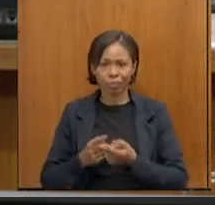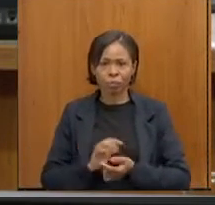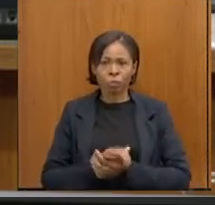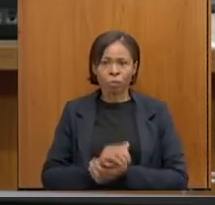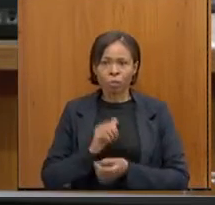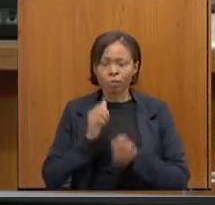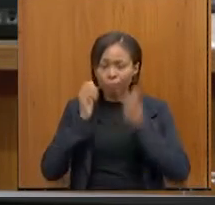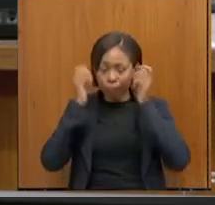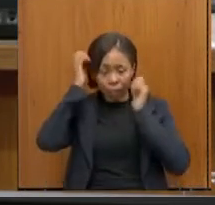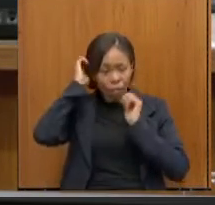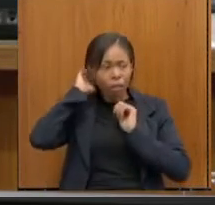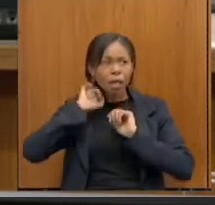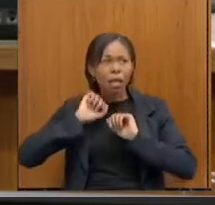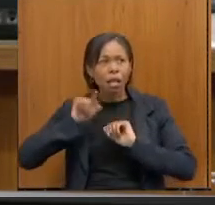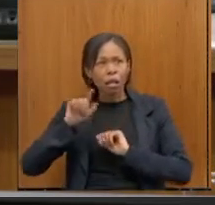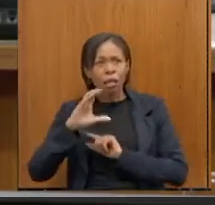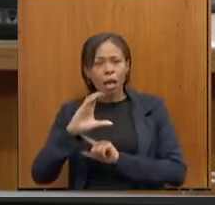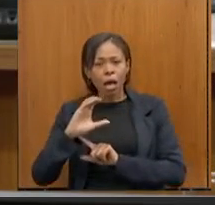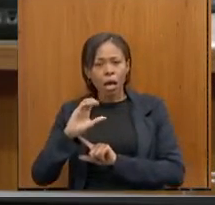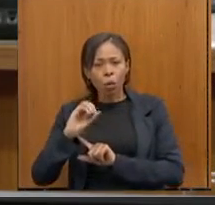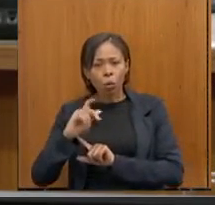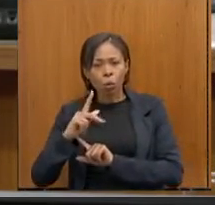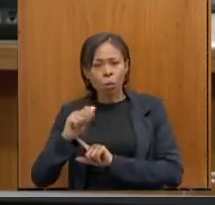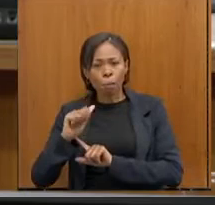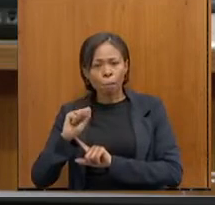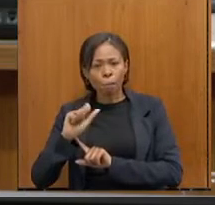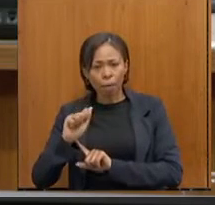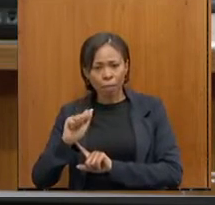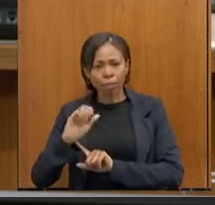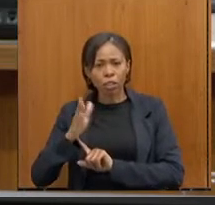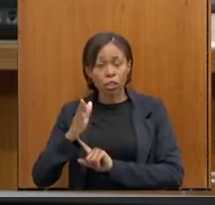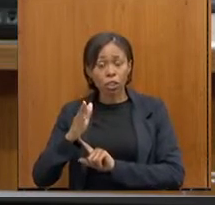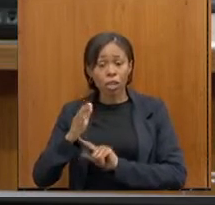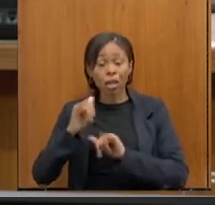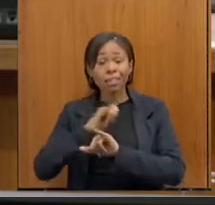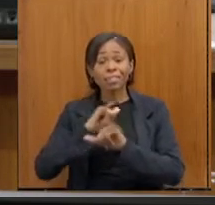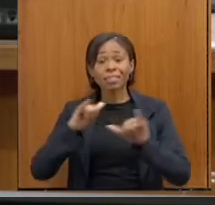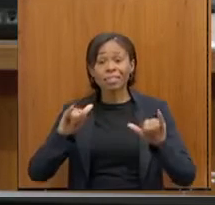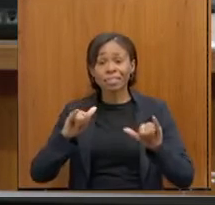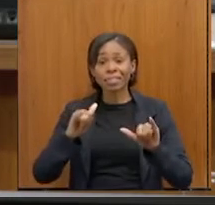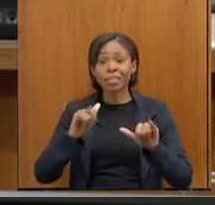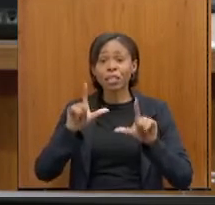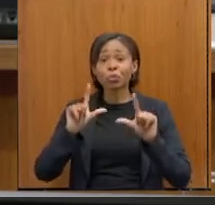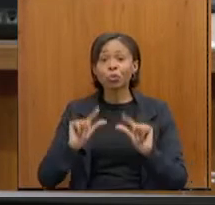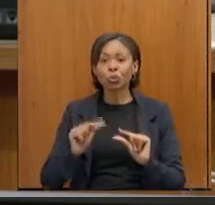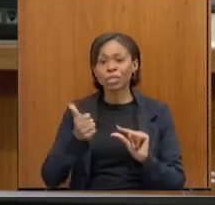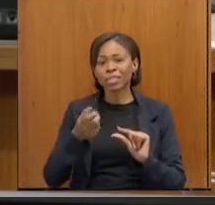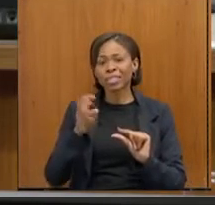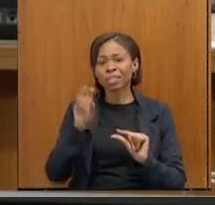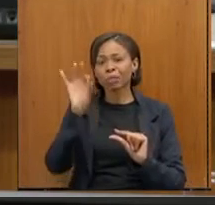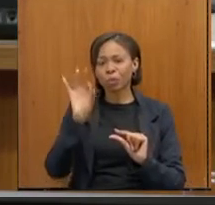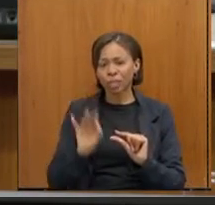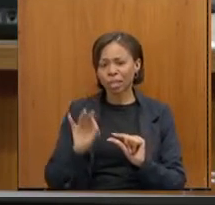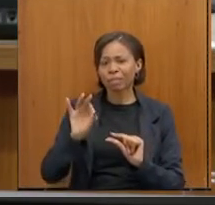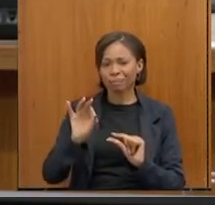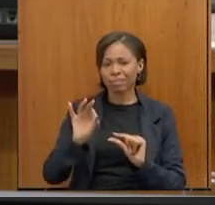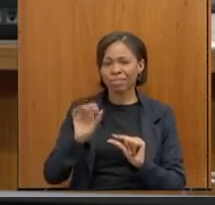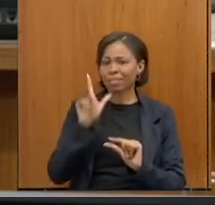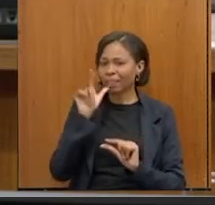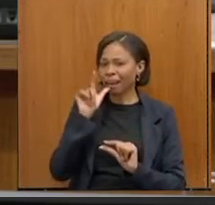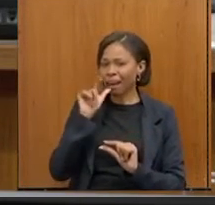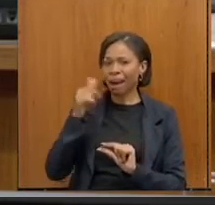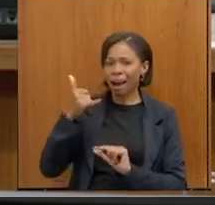nós temos aí o anúncio da redução de até quinze por cento na conta né então